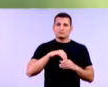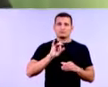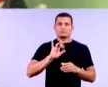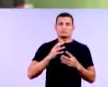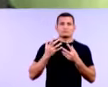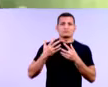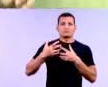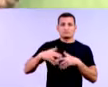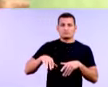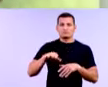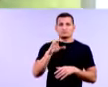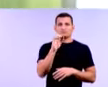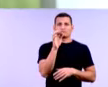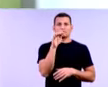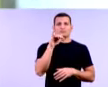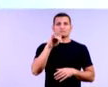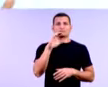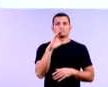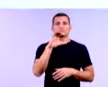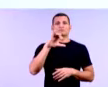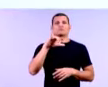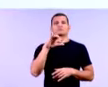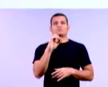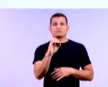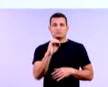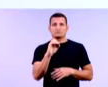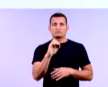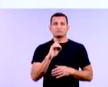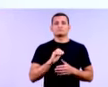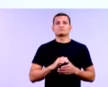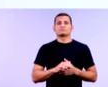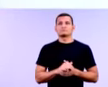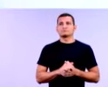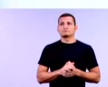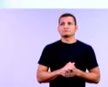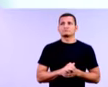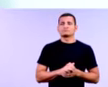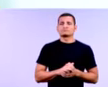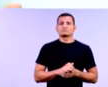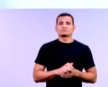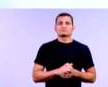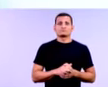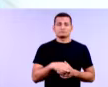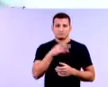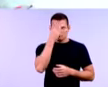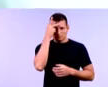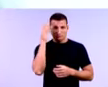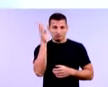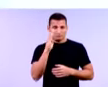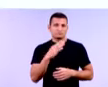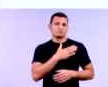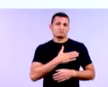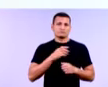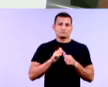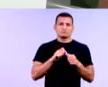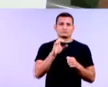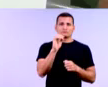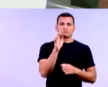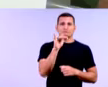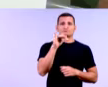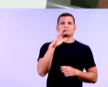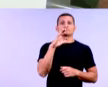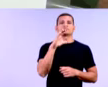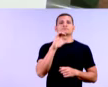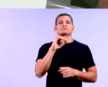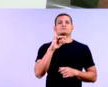ok? Ofício, Ok. mesmo que brasileiro goste de fazer ofício, há algumas incoerências em relação a isso, professora Tayane,